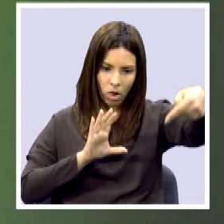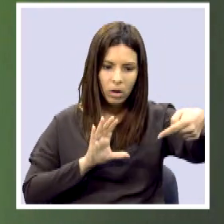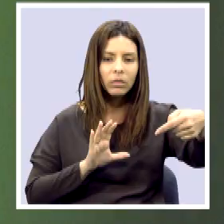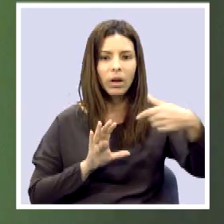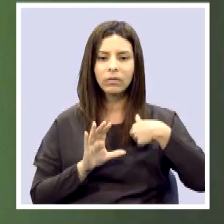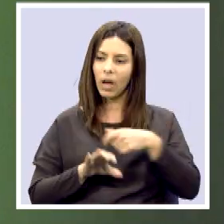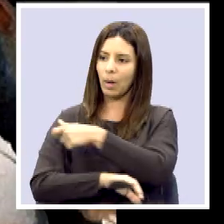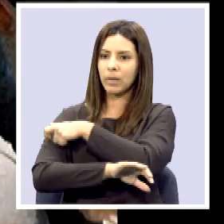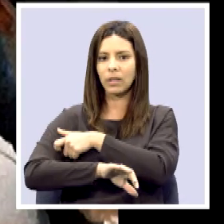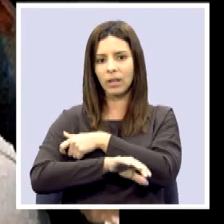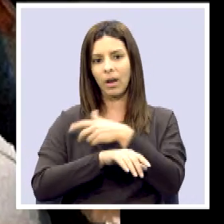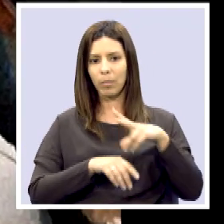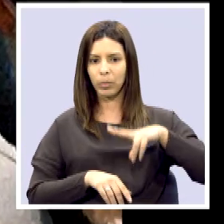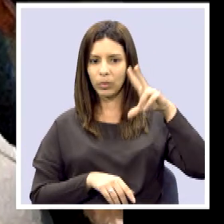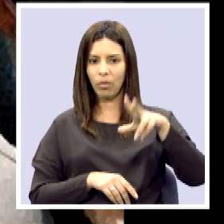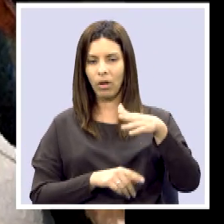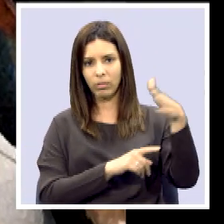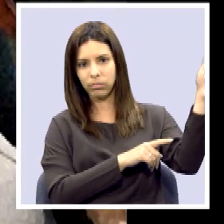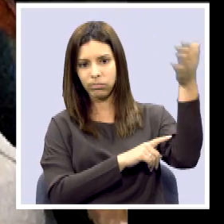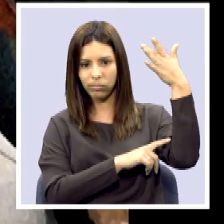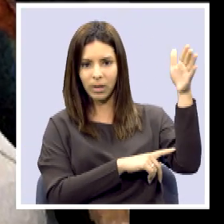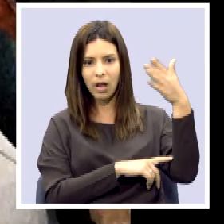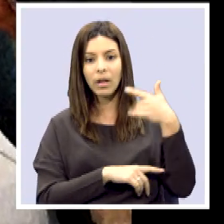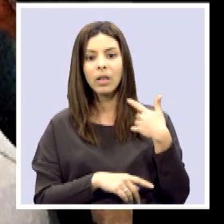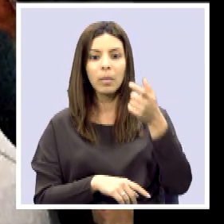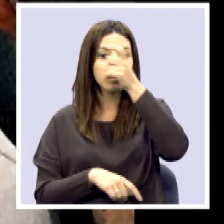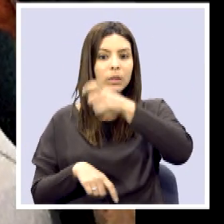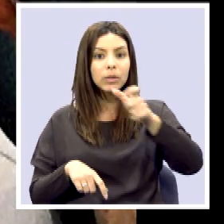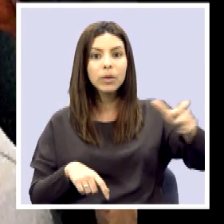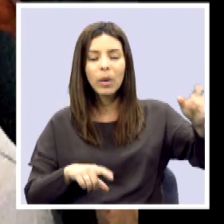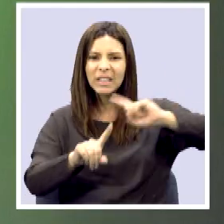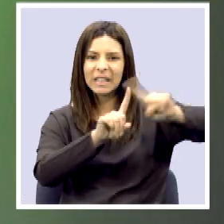desta escala com tanta gente, com tantas pessoas diferentes.